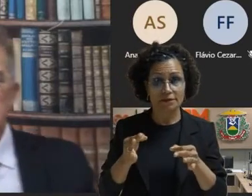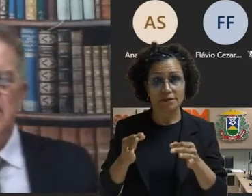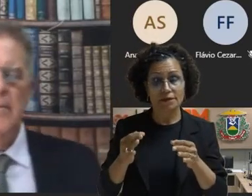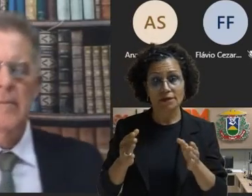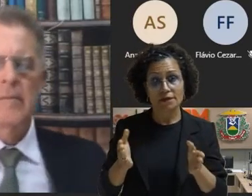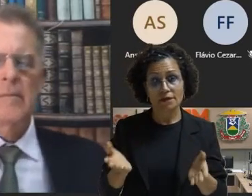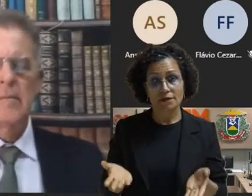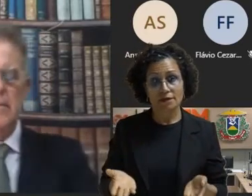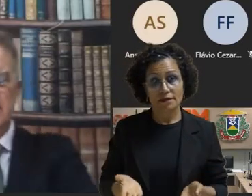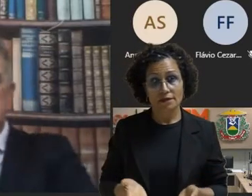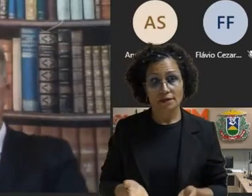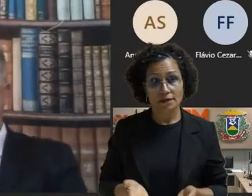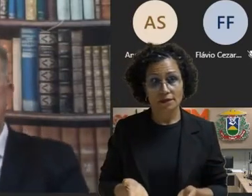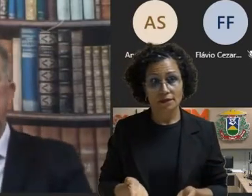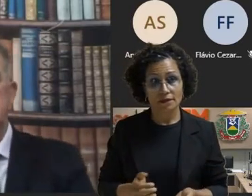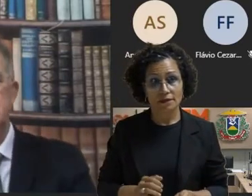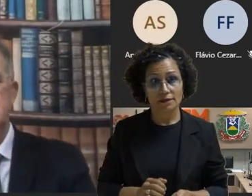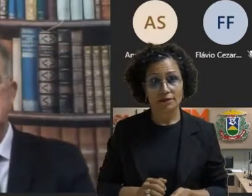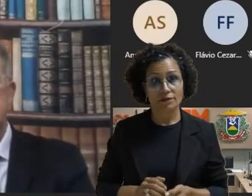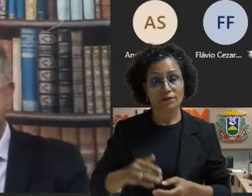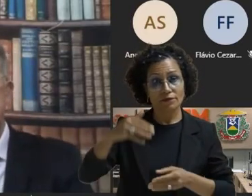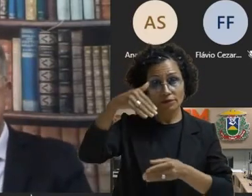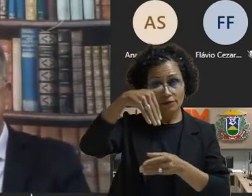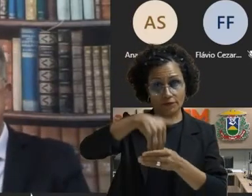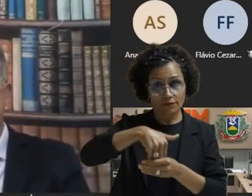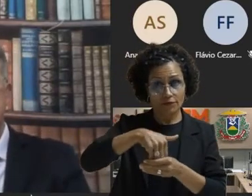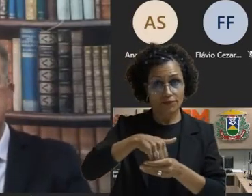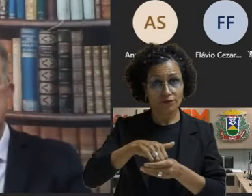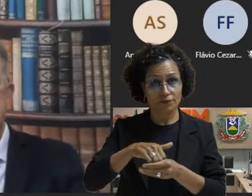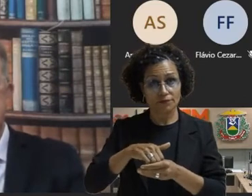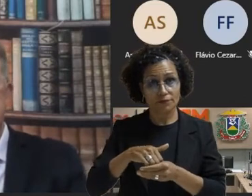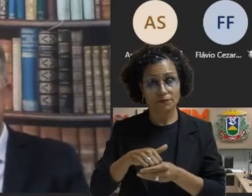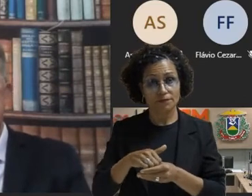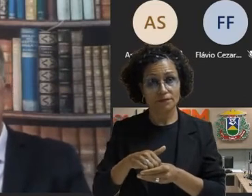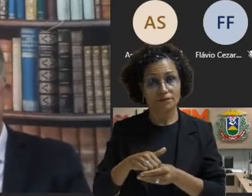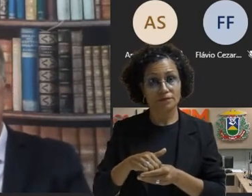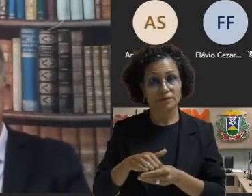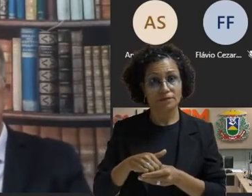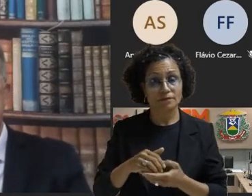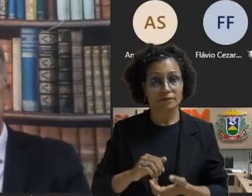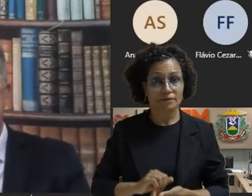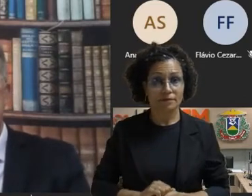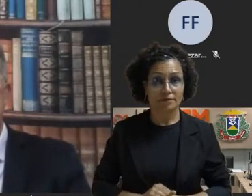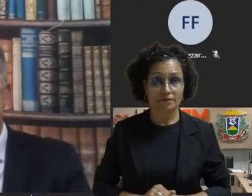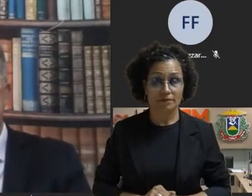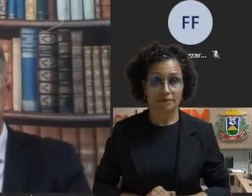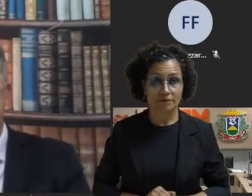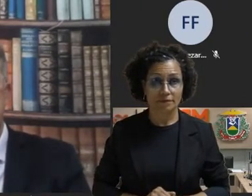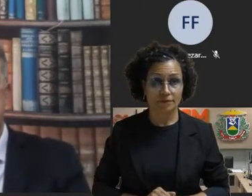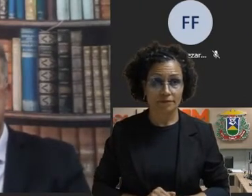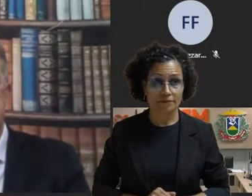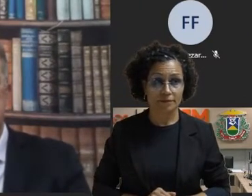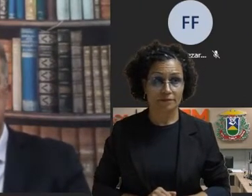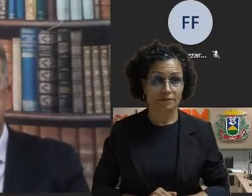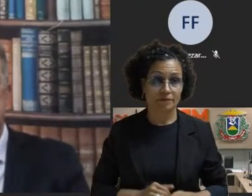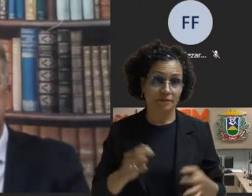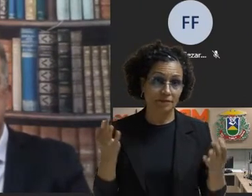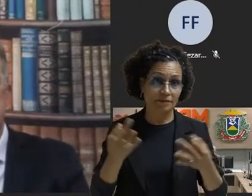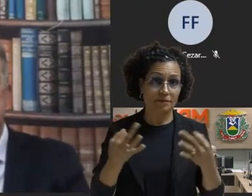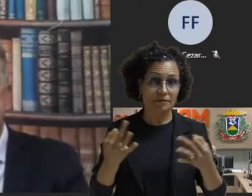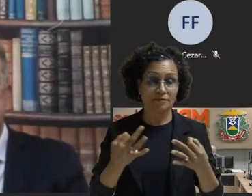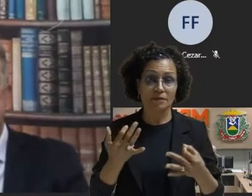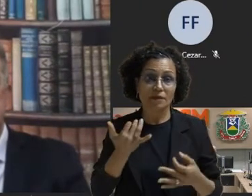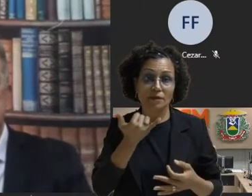vênia ao voto do relator, então eu fico vencido homologando aqui. Perfeito. Doutora Rosane,